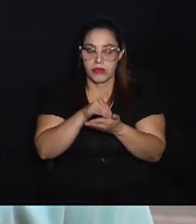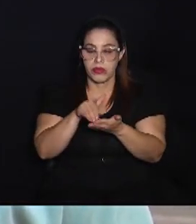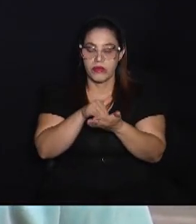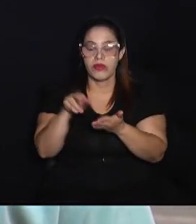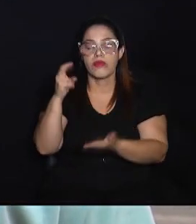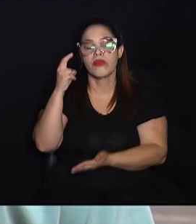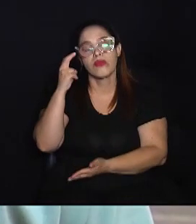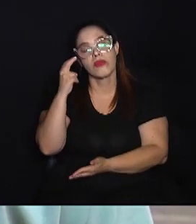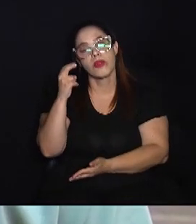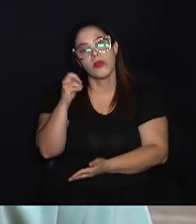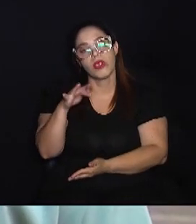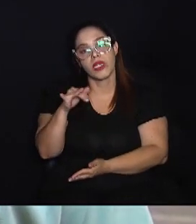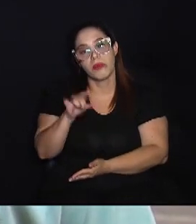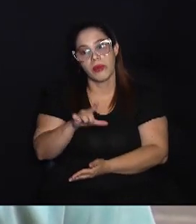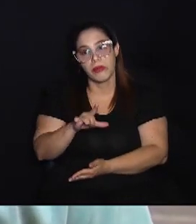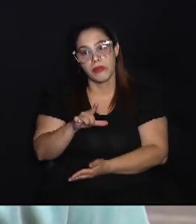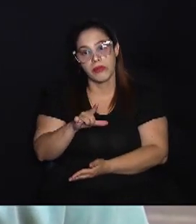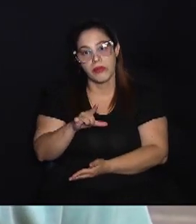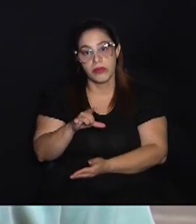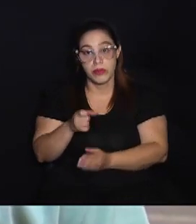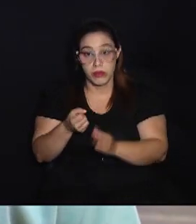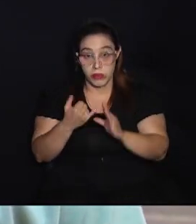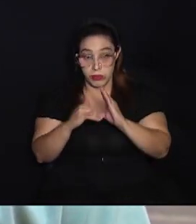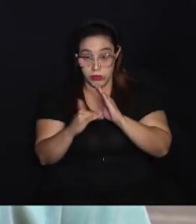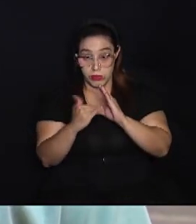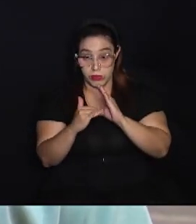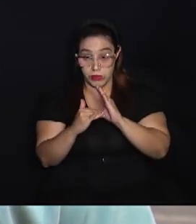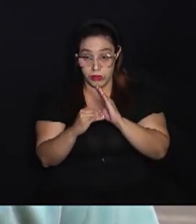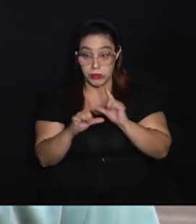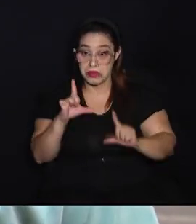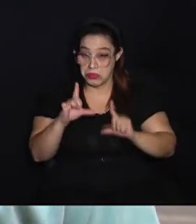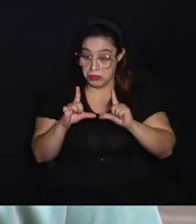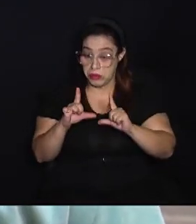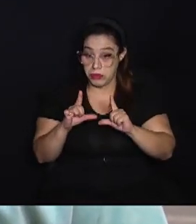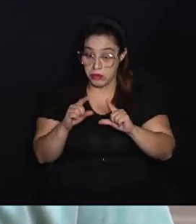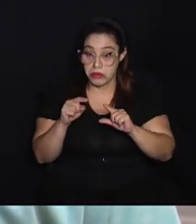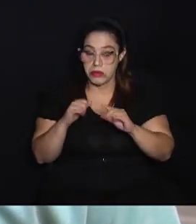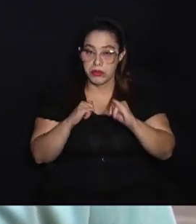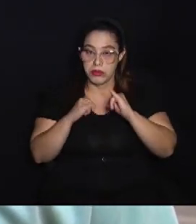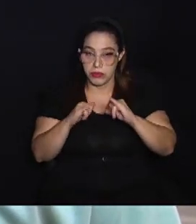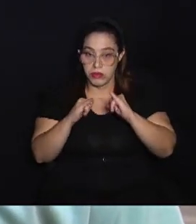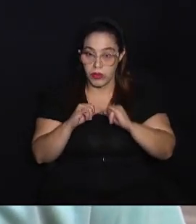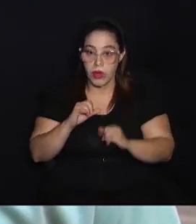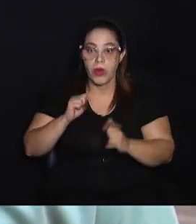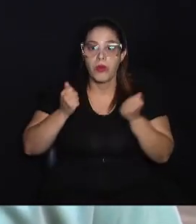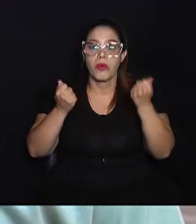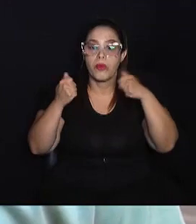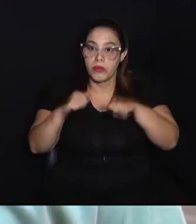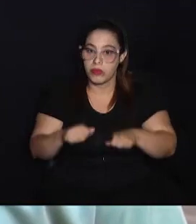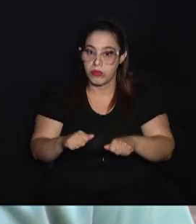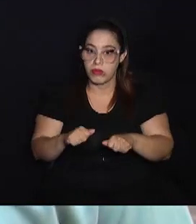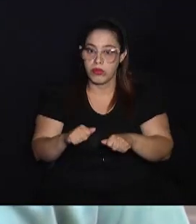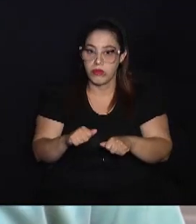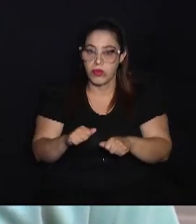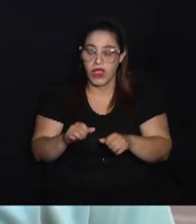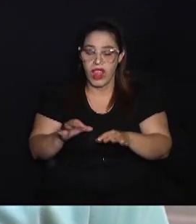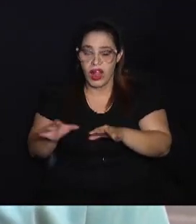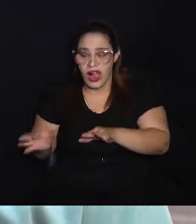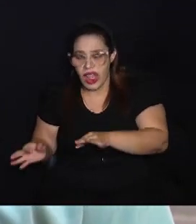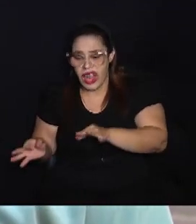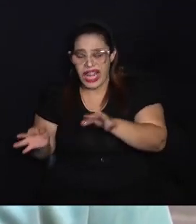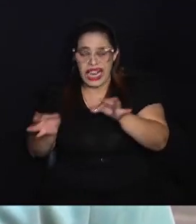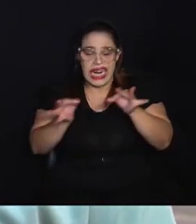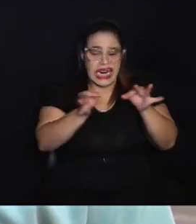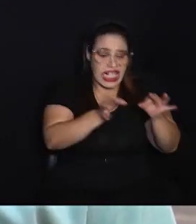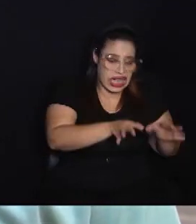de Educação, através do link que vai aparecer aqui na reportagem. E é uma possibilidade para as famílias para não terem que se deslocar até